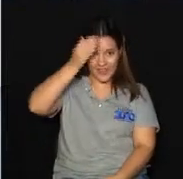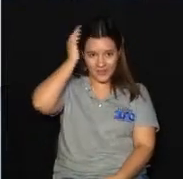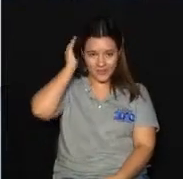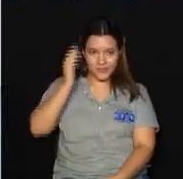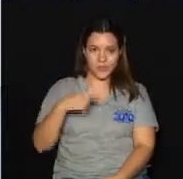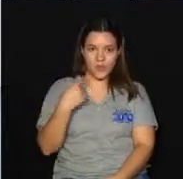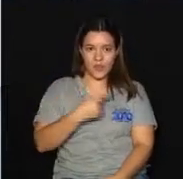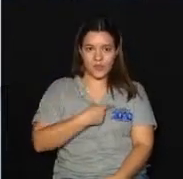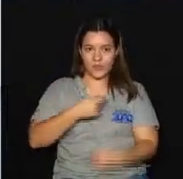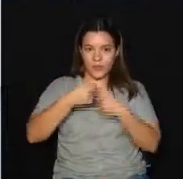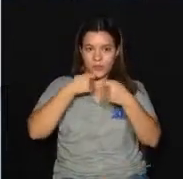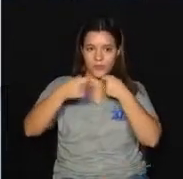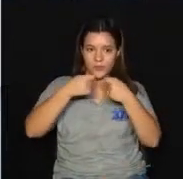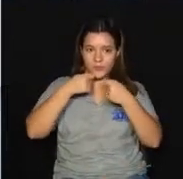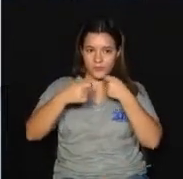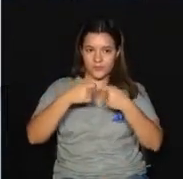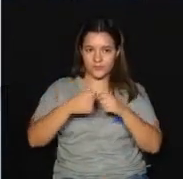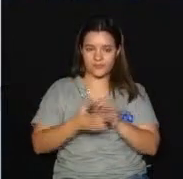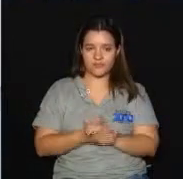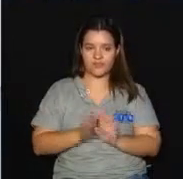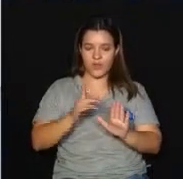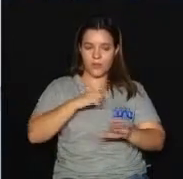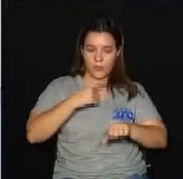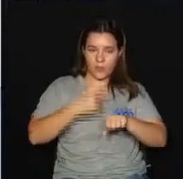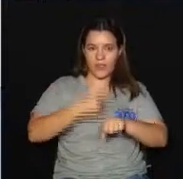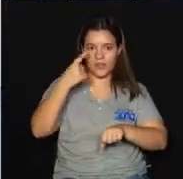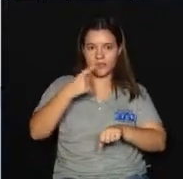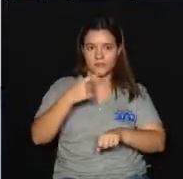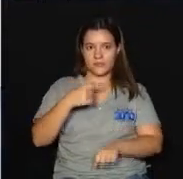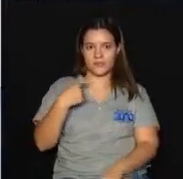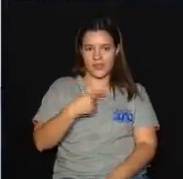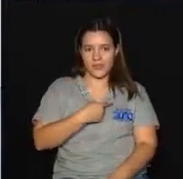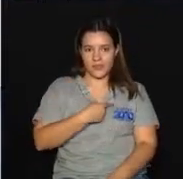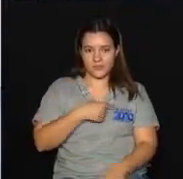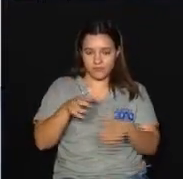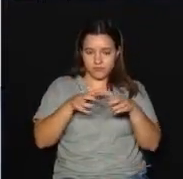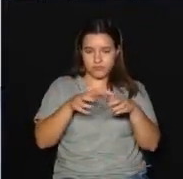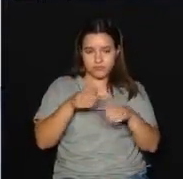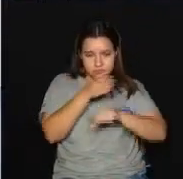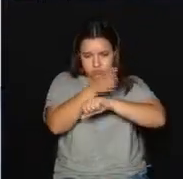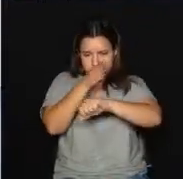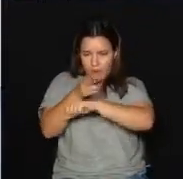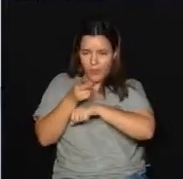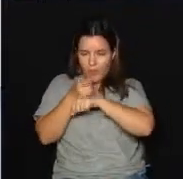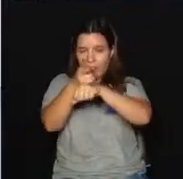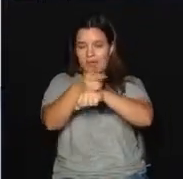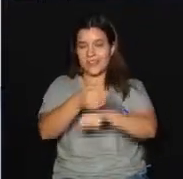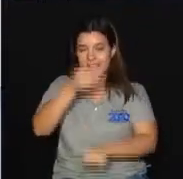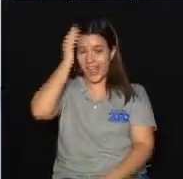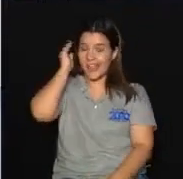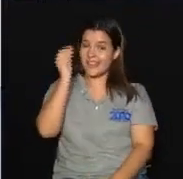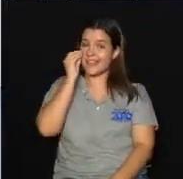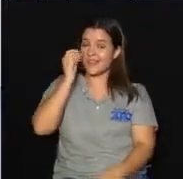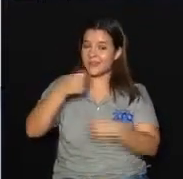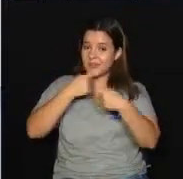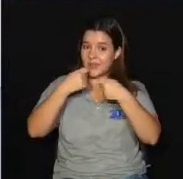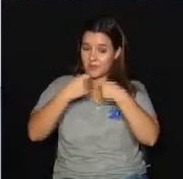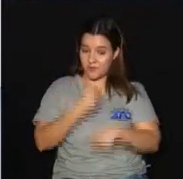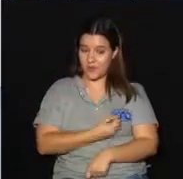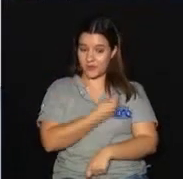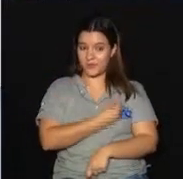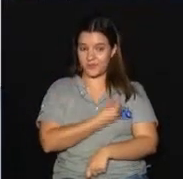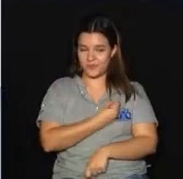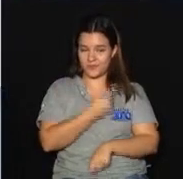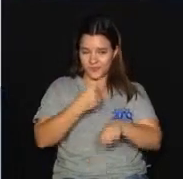A nossa equipe, a partir do momento que sai o resultado, a nossa equipe ela já começa a se deslocar pela cidade. Entrevista